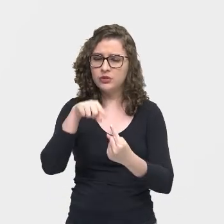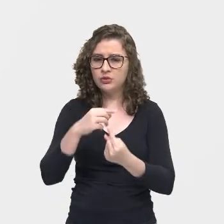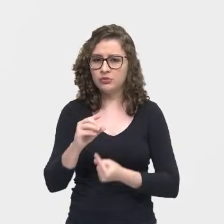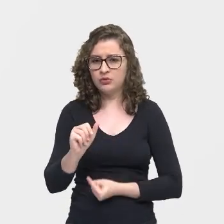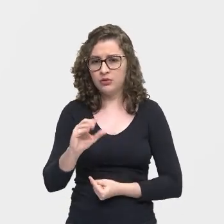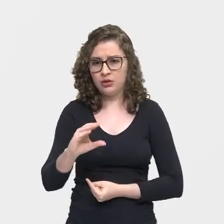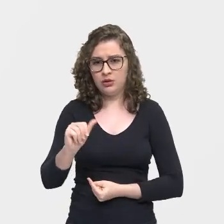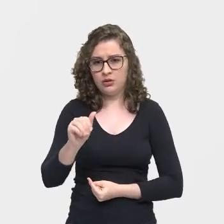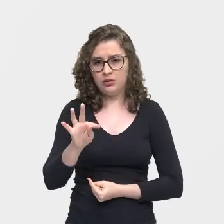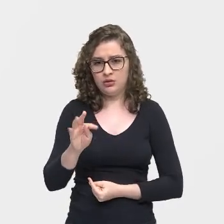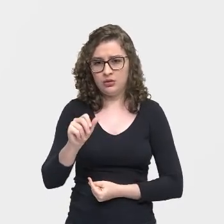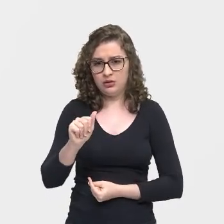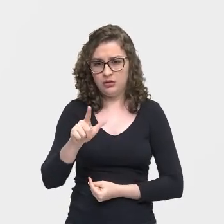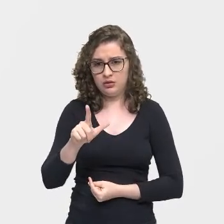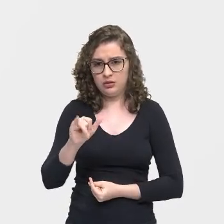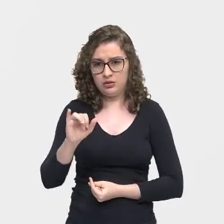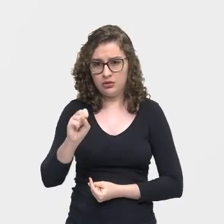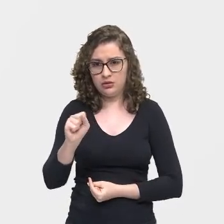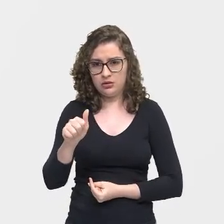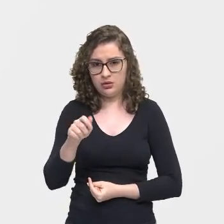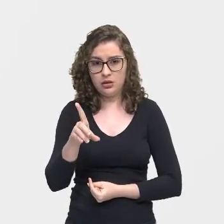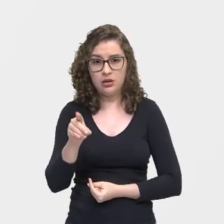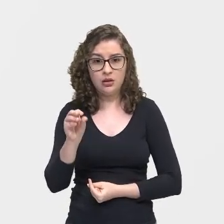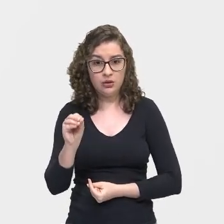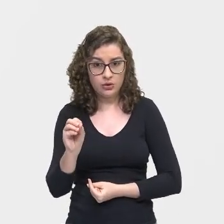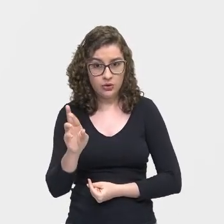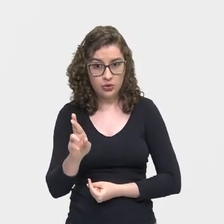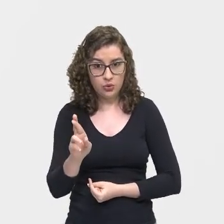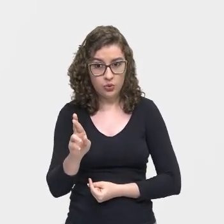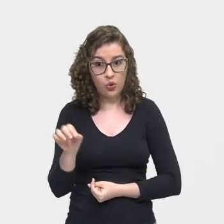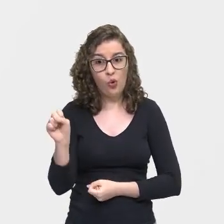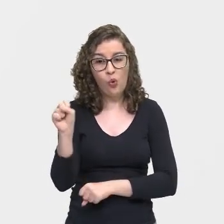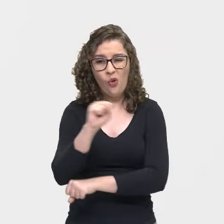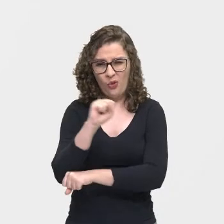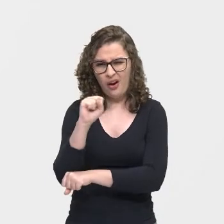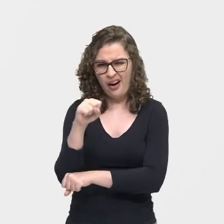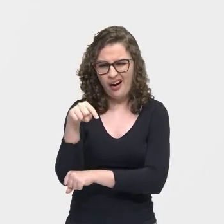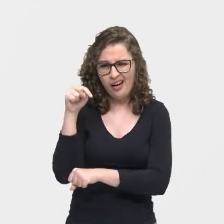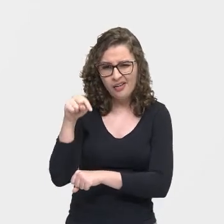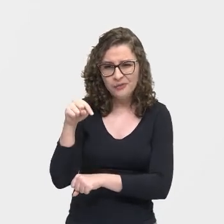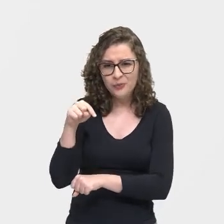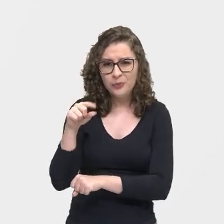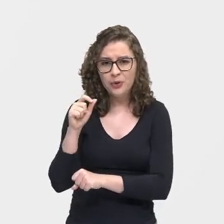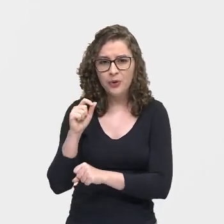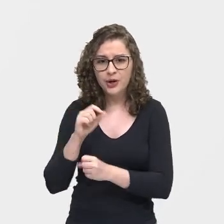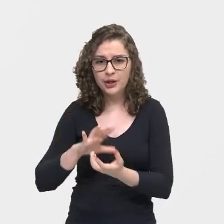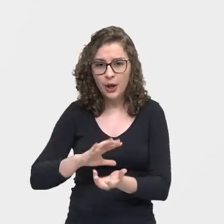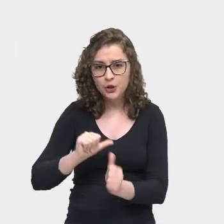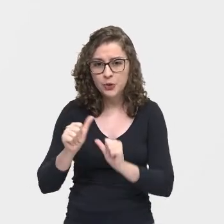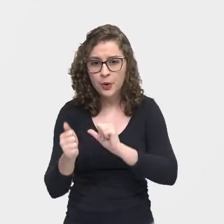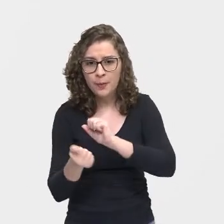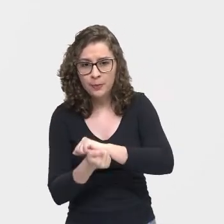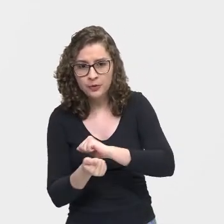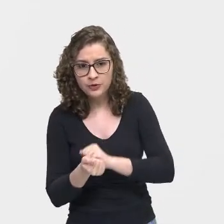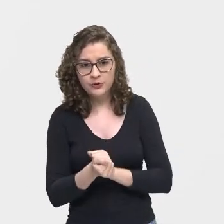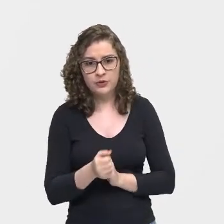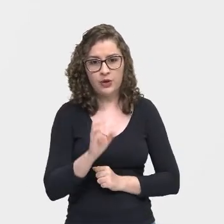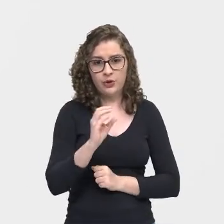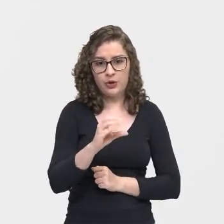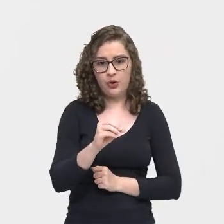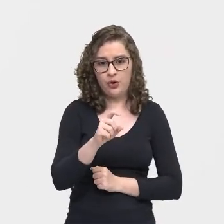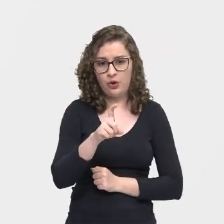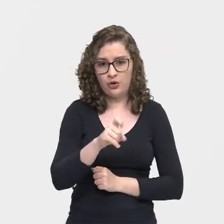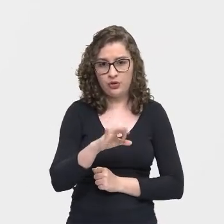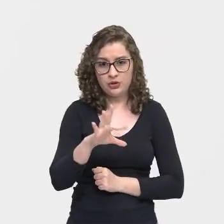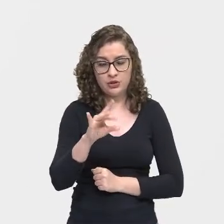do catalisador no sistema de descarga de um automóvel é o de converter os óxidos de